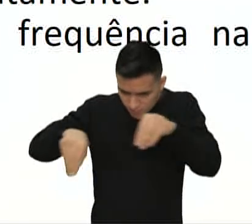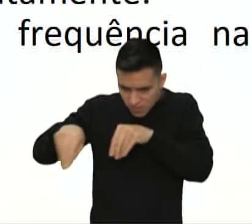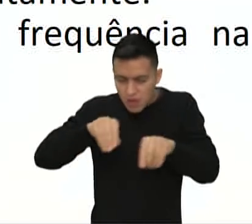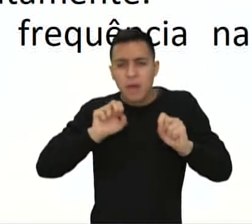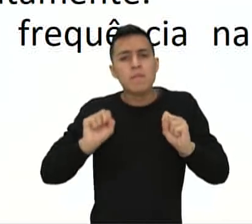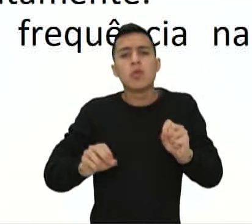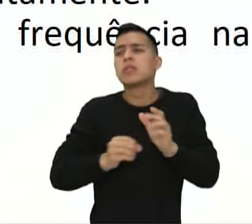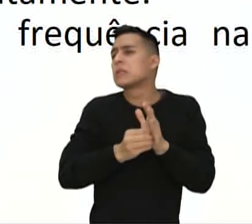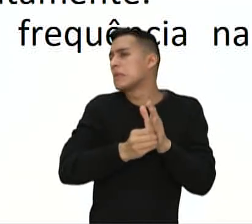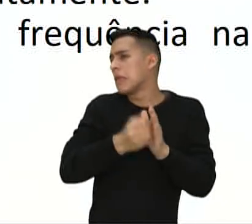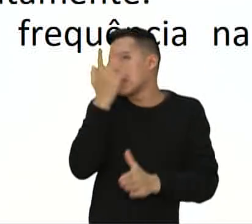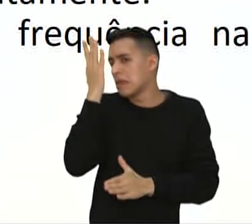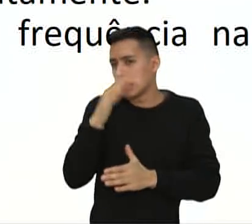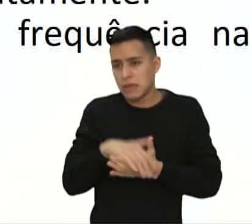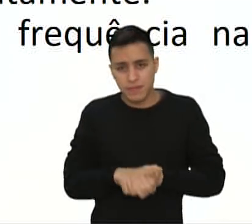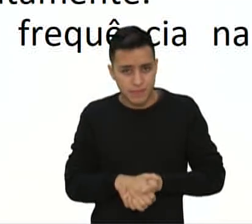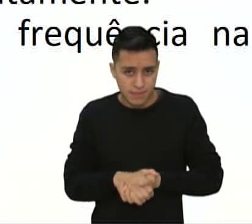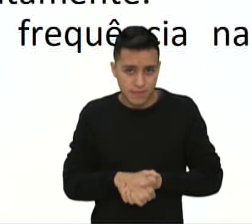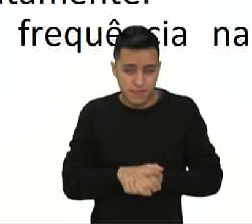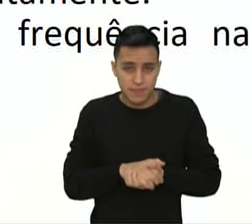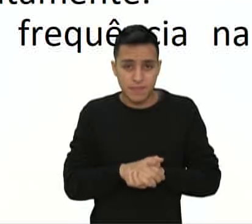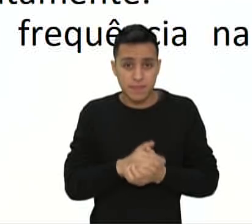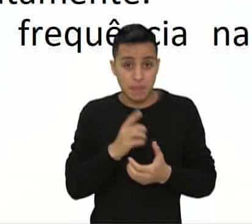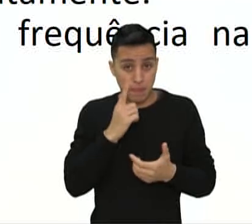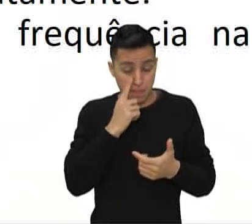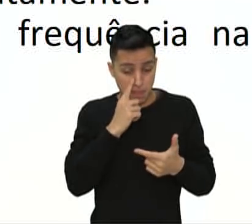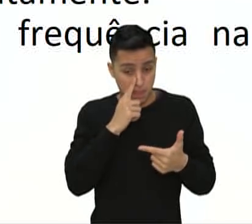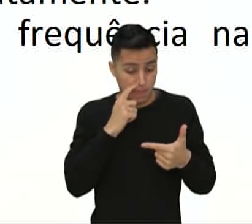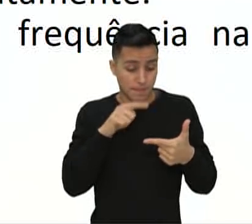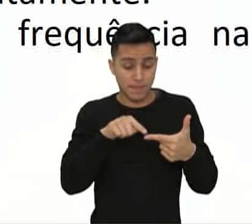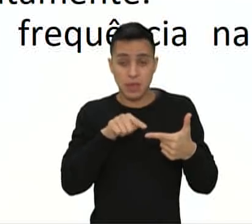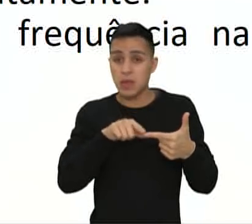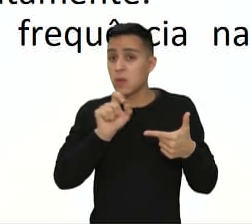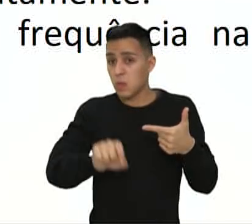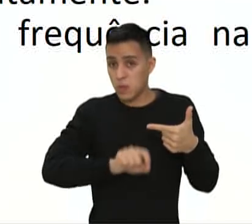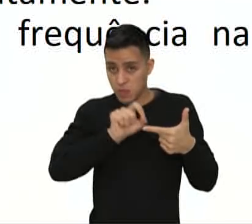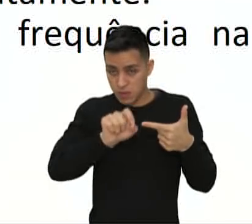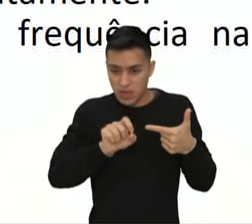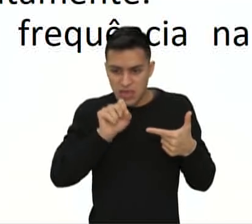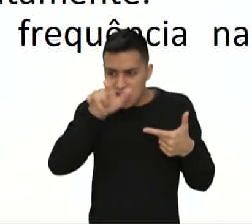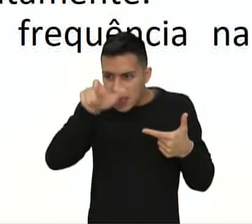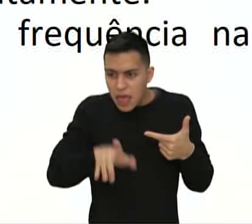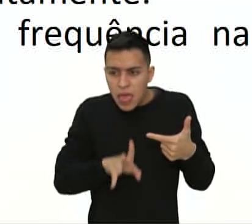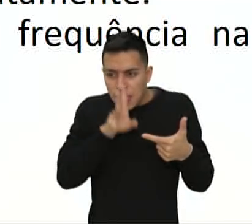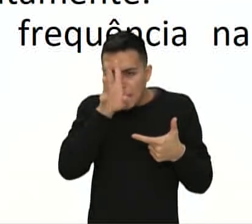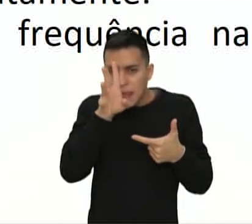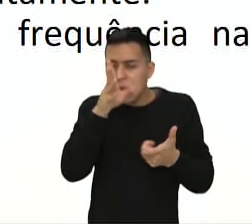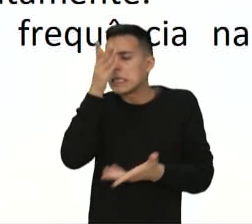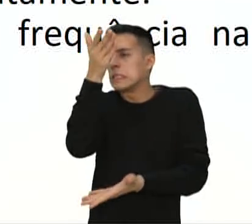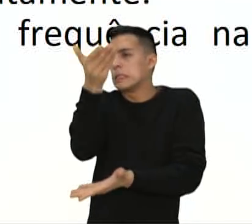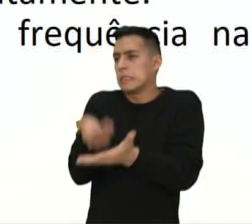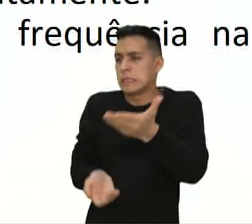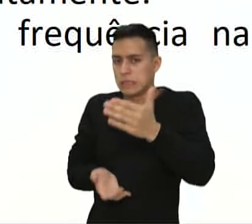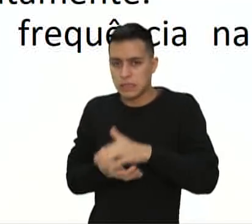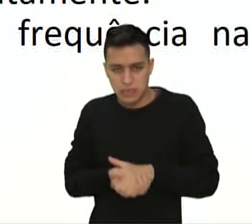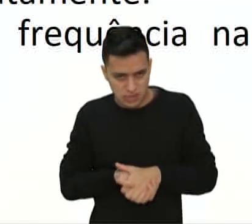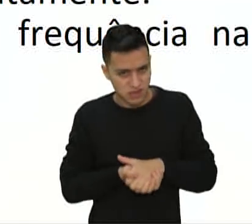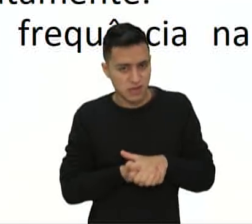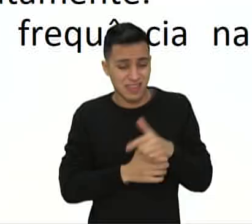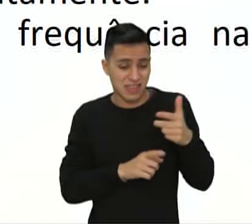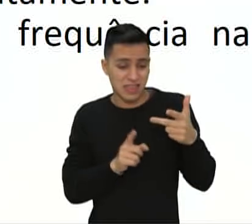acontecer quantas vezes forem necessárias? Alternativa B. O jogador que cometer o erro está derrotado?